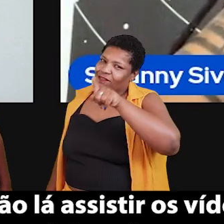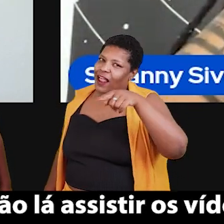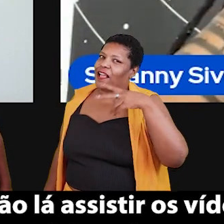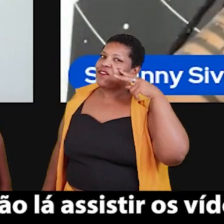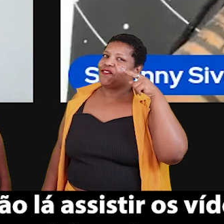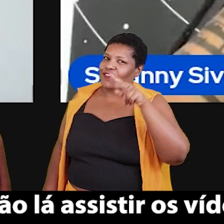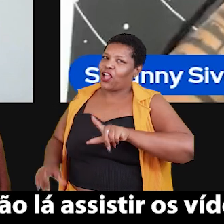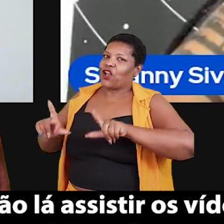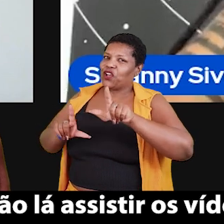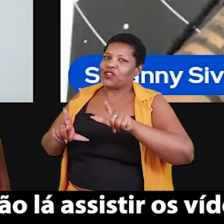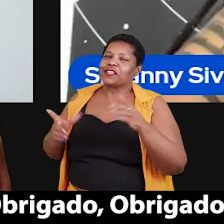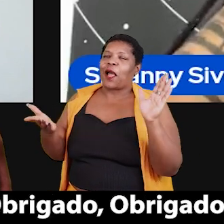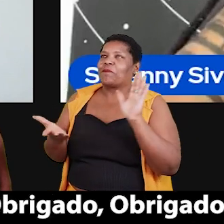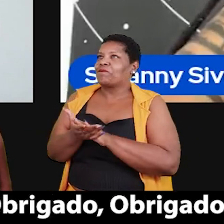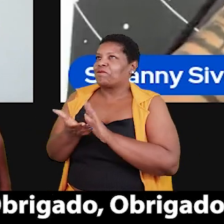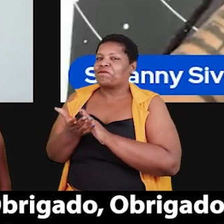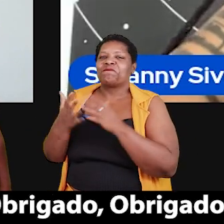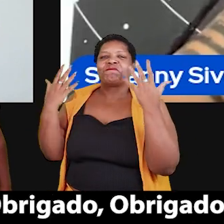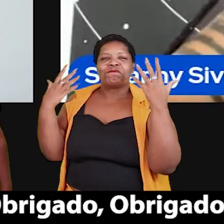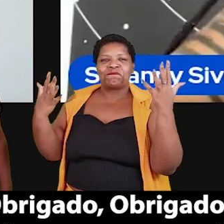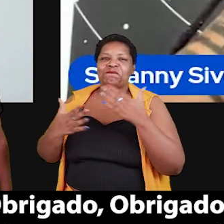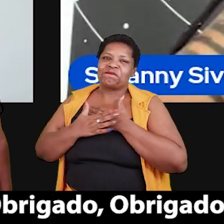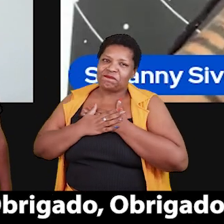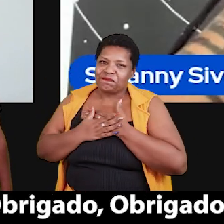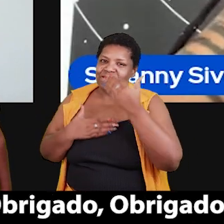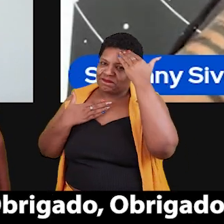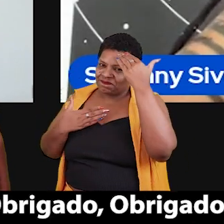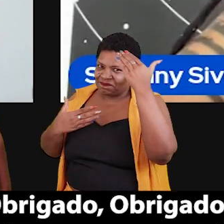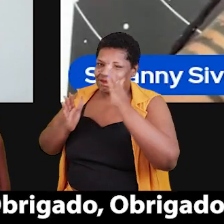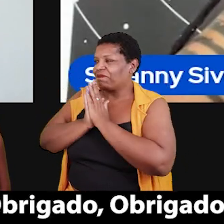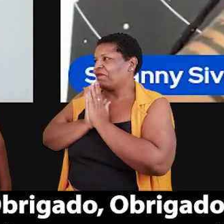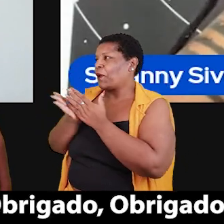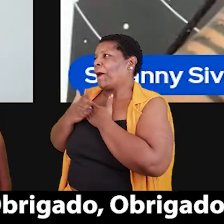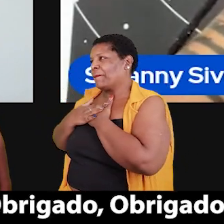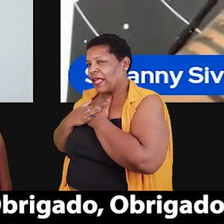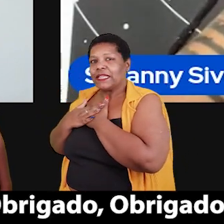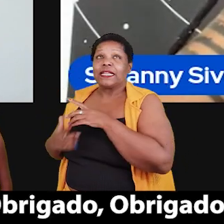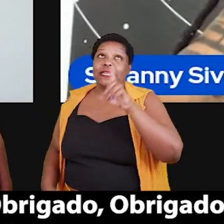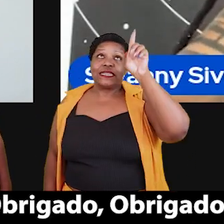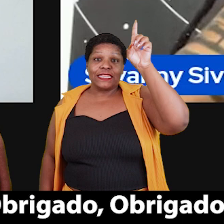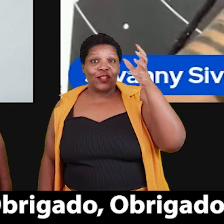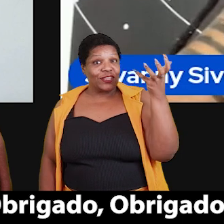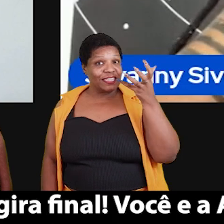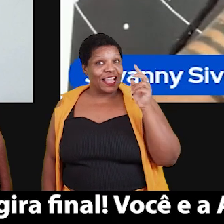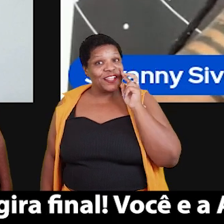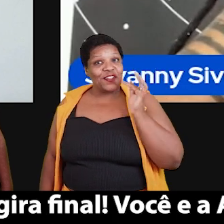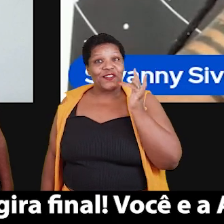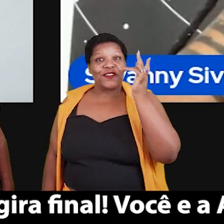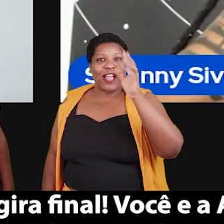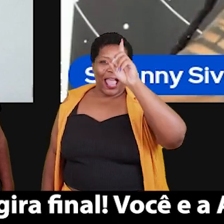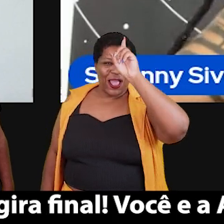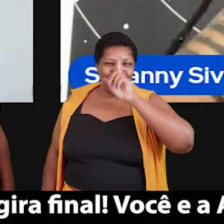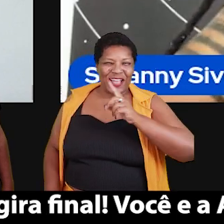assistir os vídeos, porque tá demais. Parabéns, mano. Obrigado. Obrigado demais. E se Deus quiser, nos veremos lá no Amarela